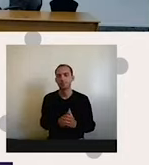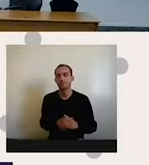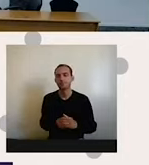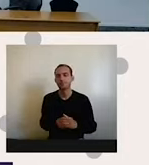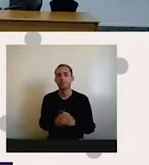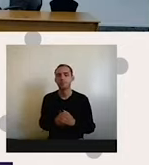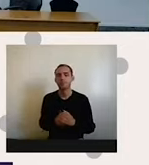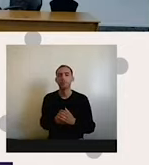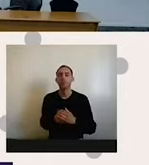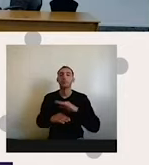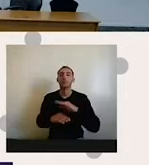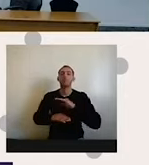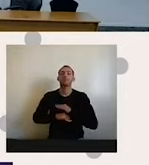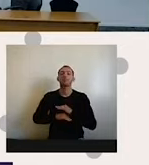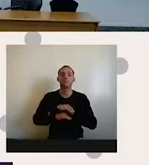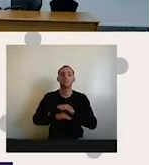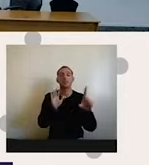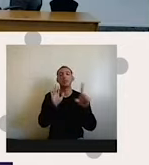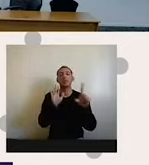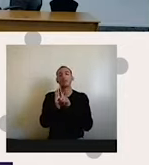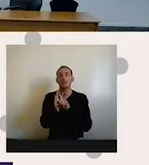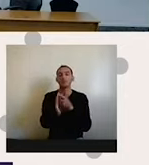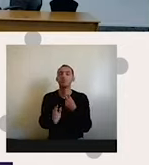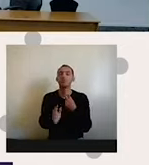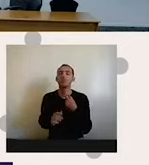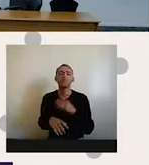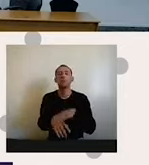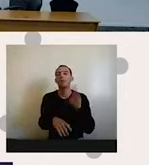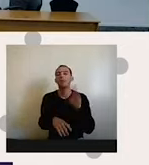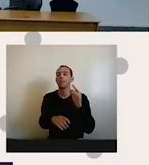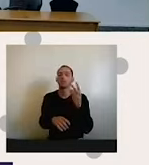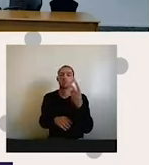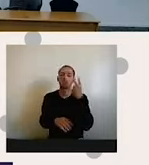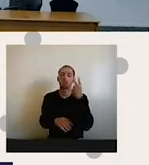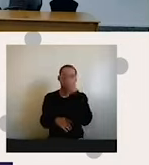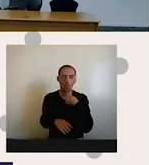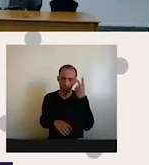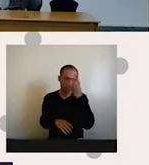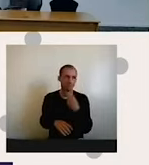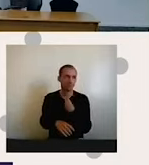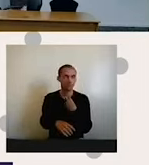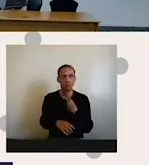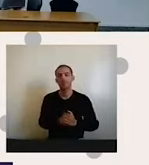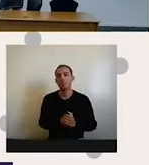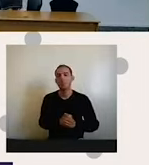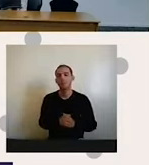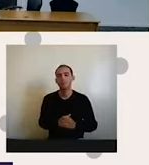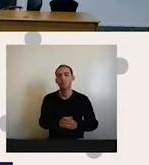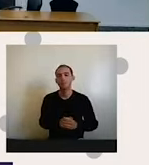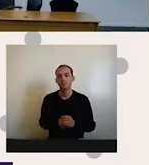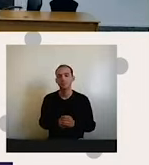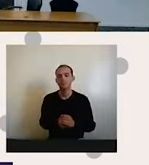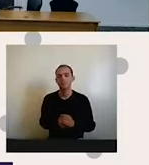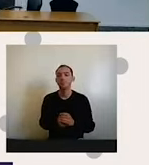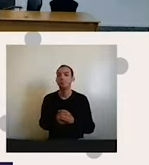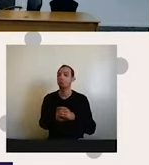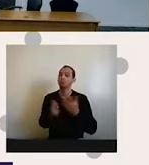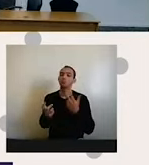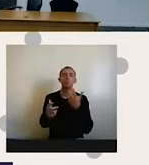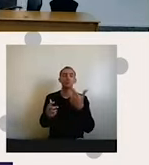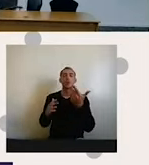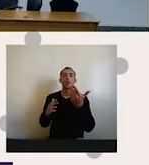extra, não pode não ter intervalo interjornadas. E isso a gente encontra bastante também.